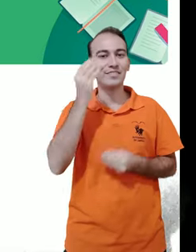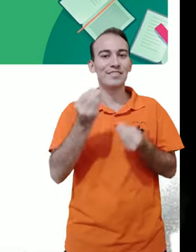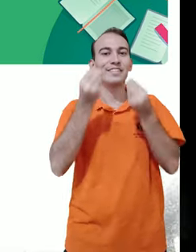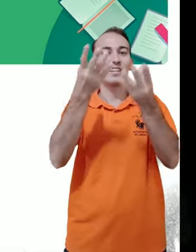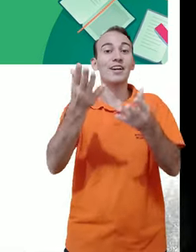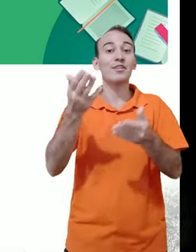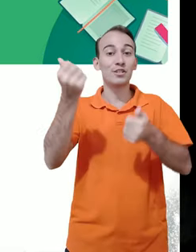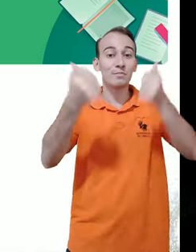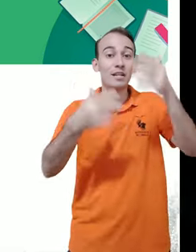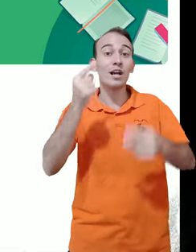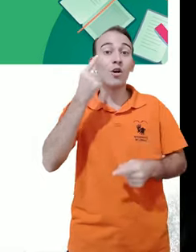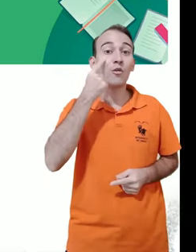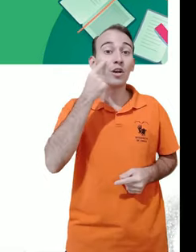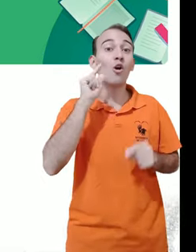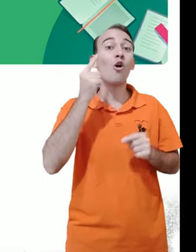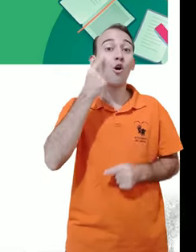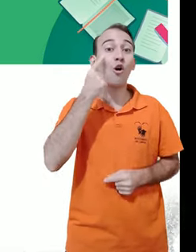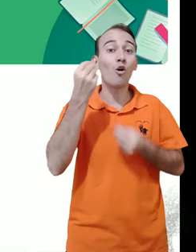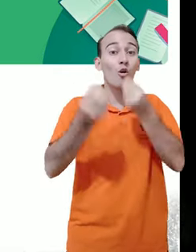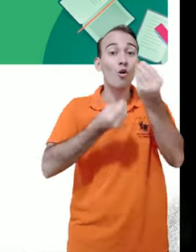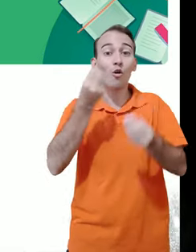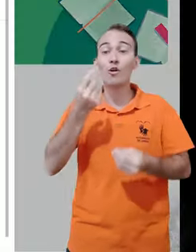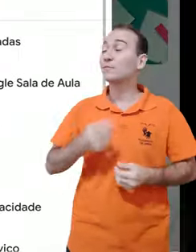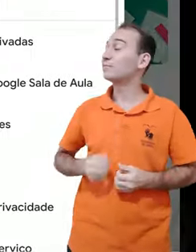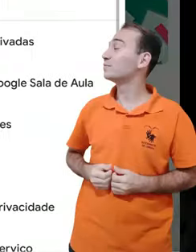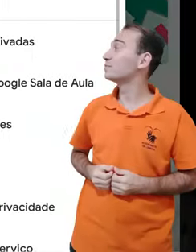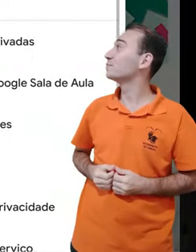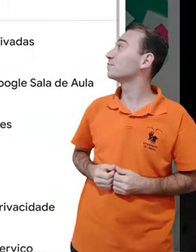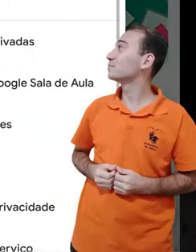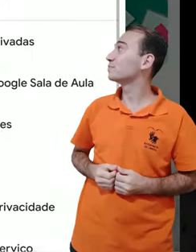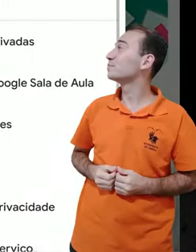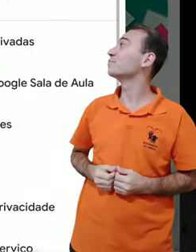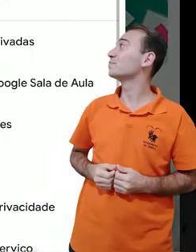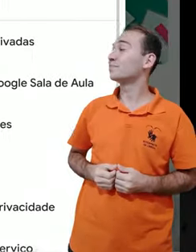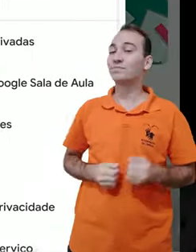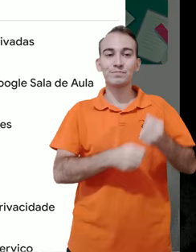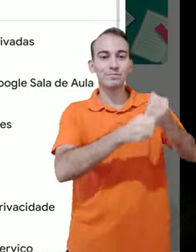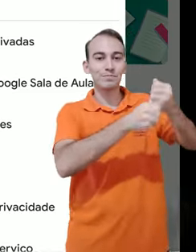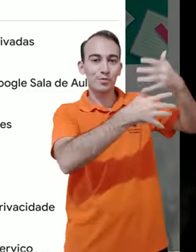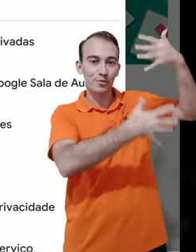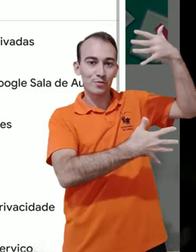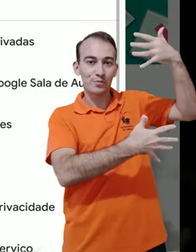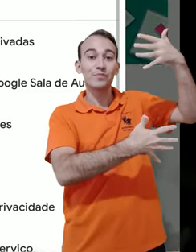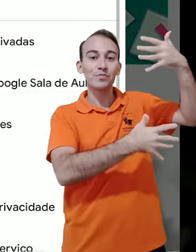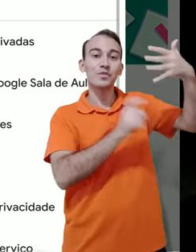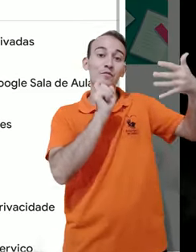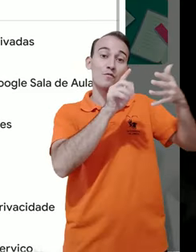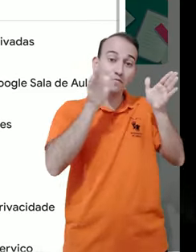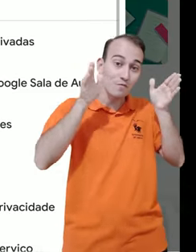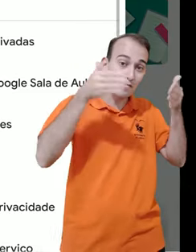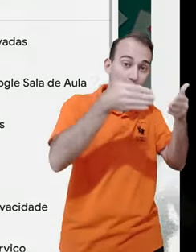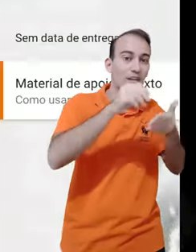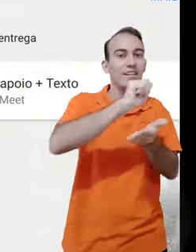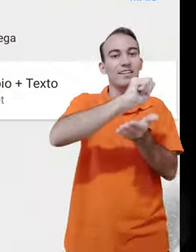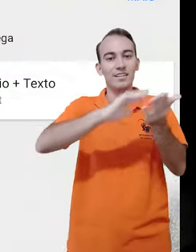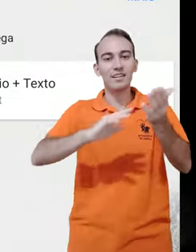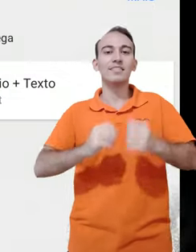a serem entregues você deve clicar no menu sanduíche no canto superior esquerdo e depois clicar em atividades